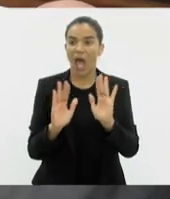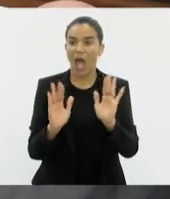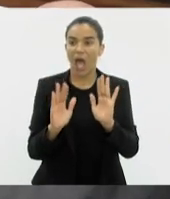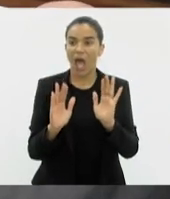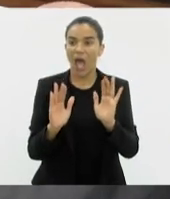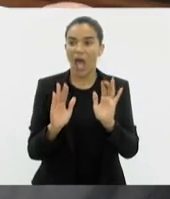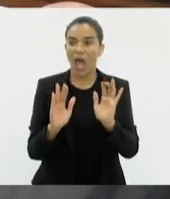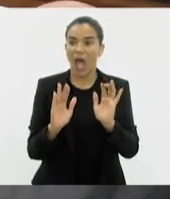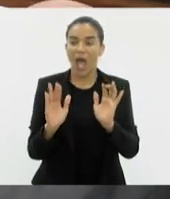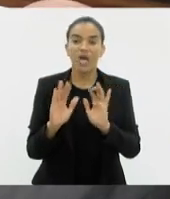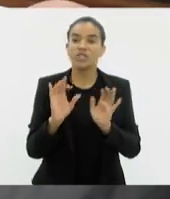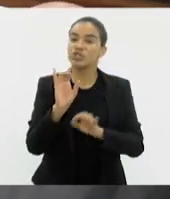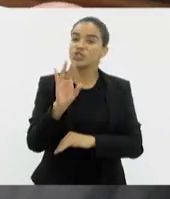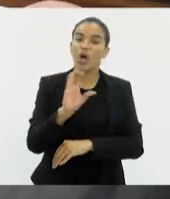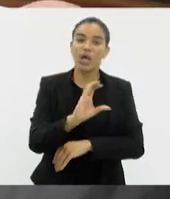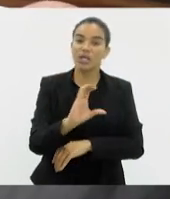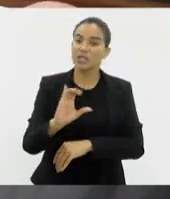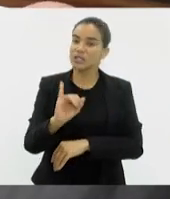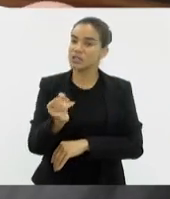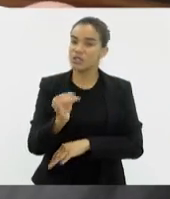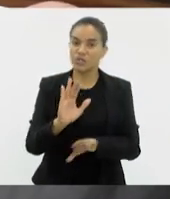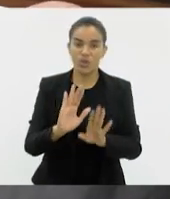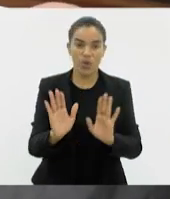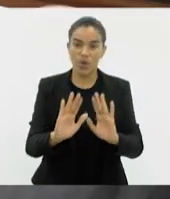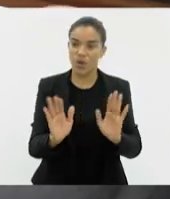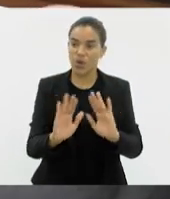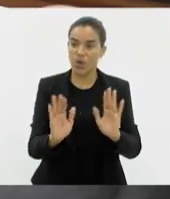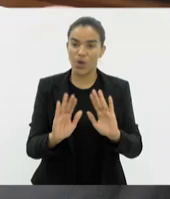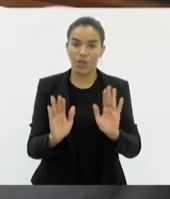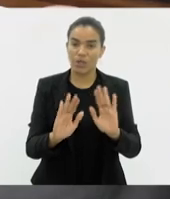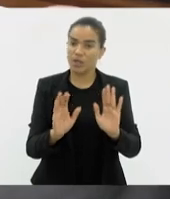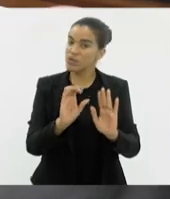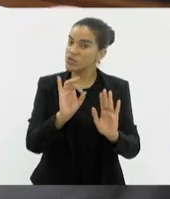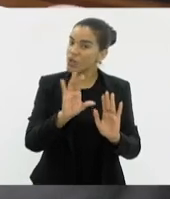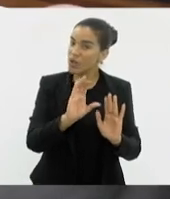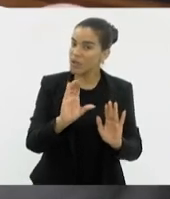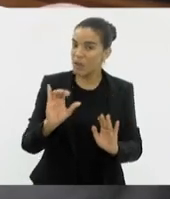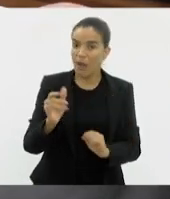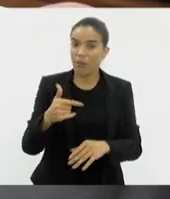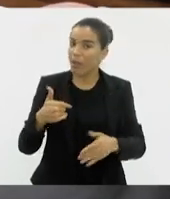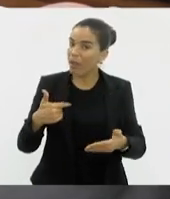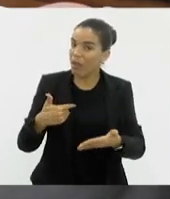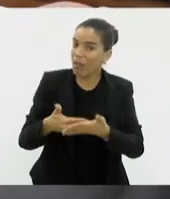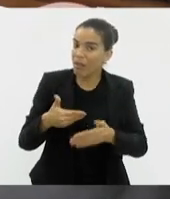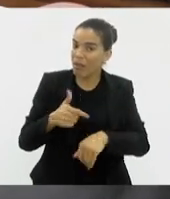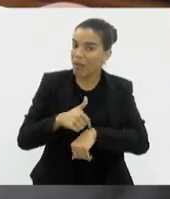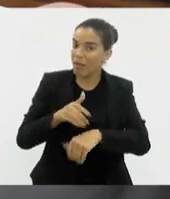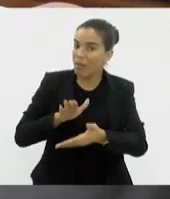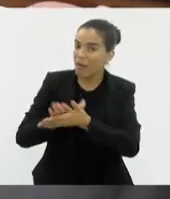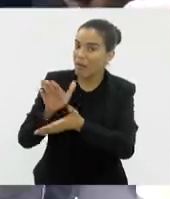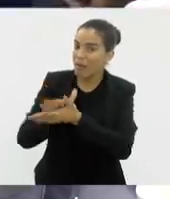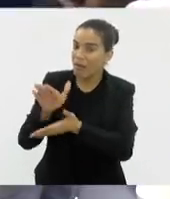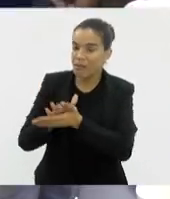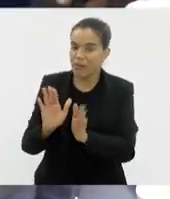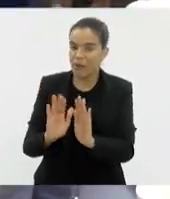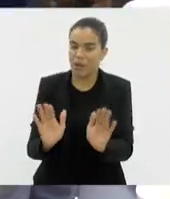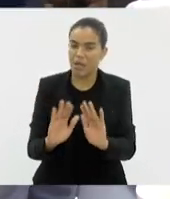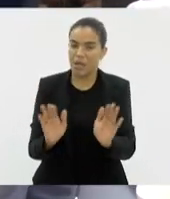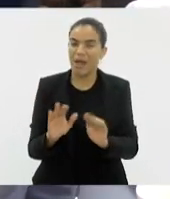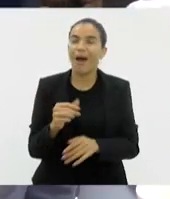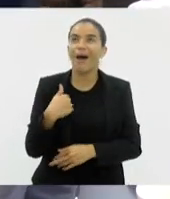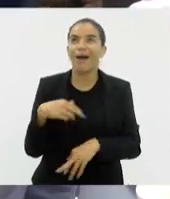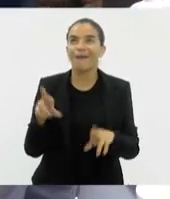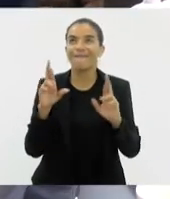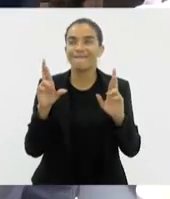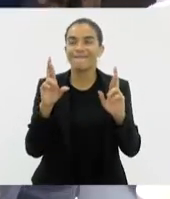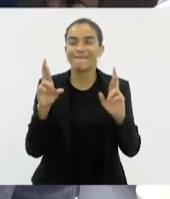tá da na pauta CCJ. De hoje, da ordinária. Não, não está na pauta, infelizmente. Se não aparecer aqui, não dá tempo de publicar, não vale lá, né? Quisera eu que estivesse